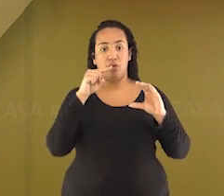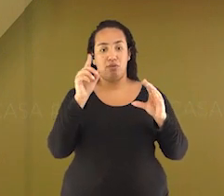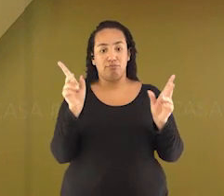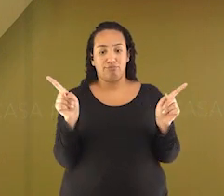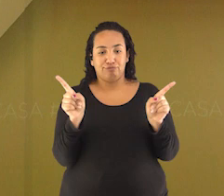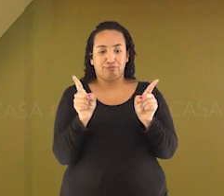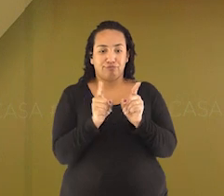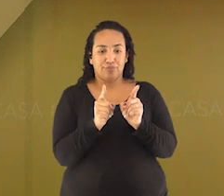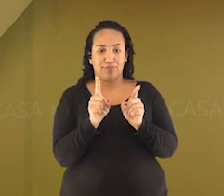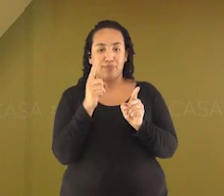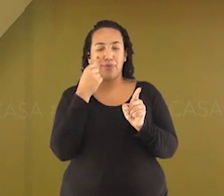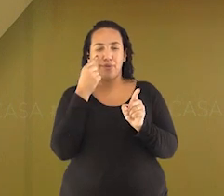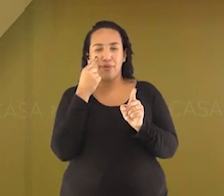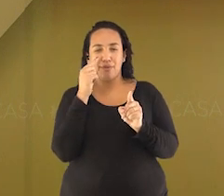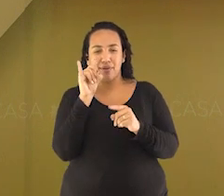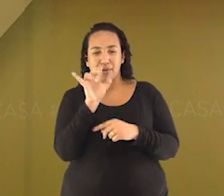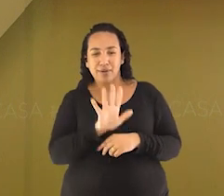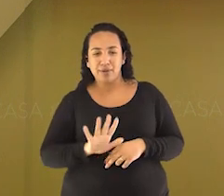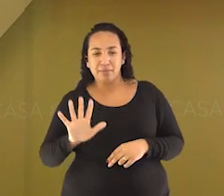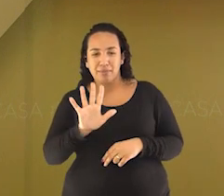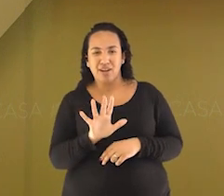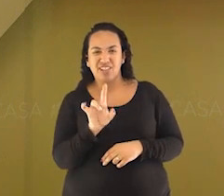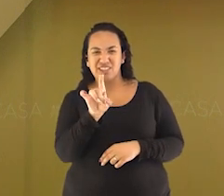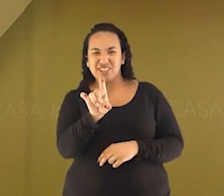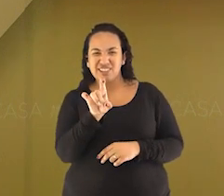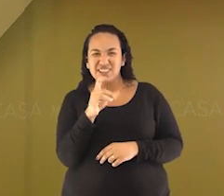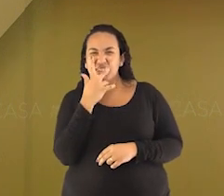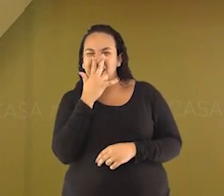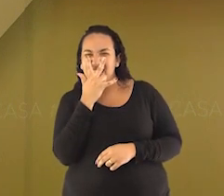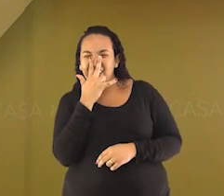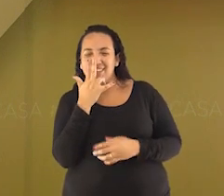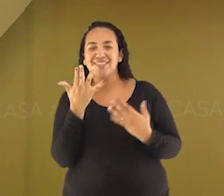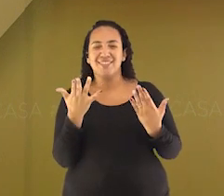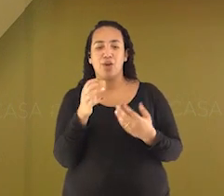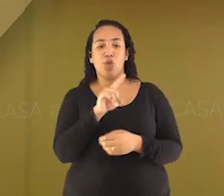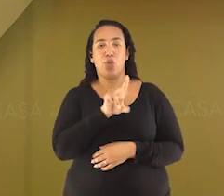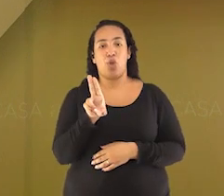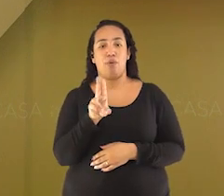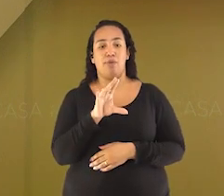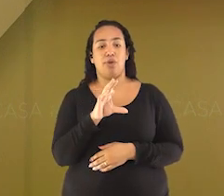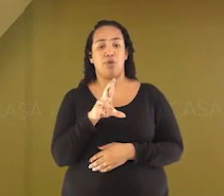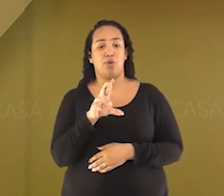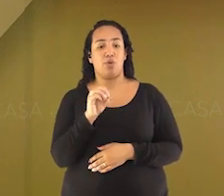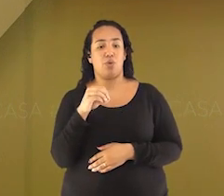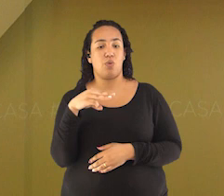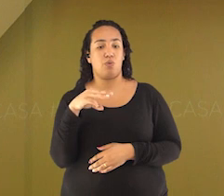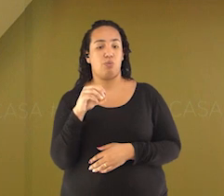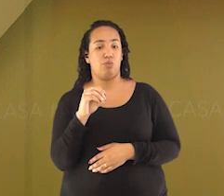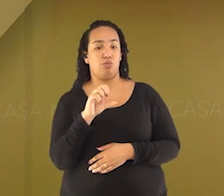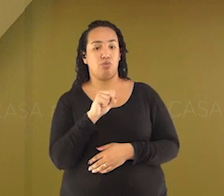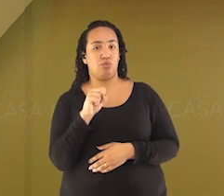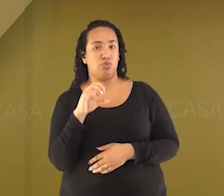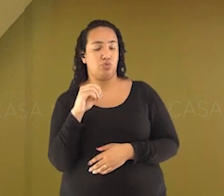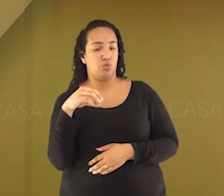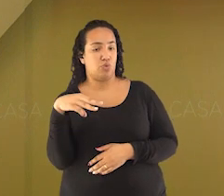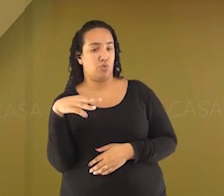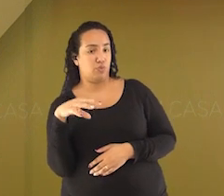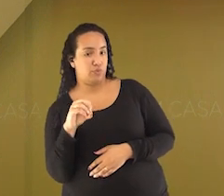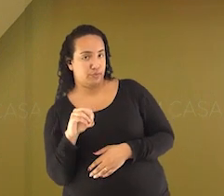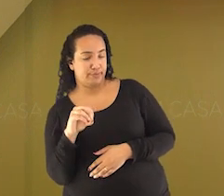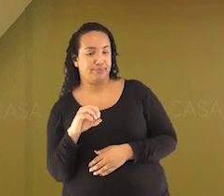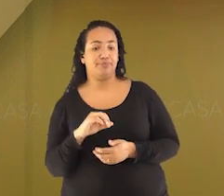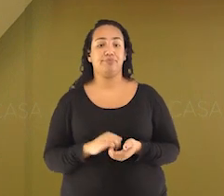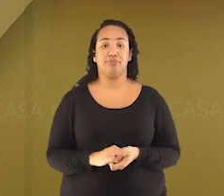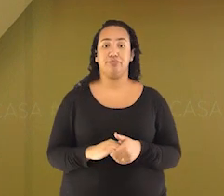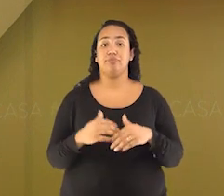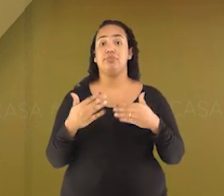cromossomos, que são aquelas organizações em formato de X, certo? Para ele poder ser armazenado no núcleo celular. Essa